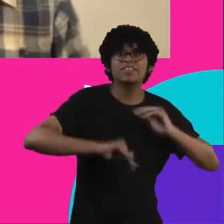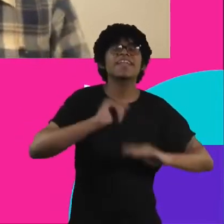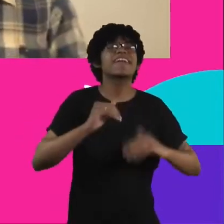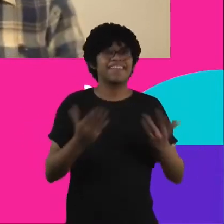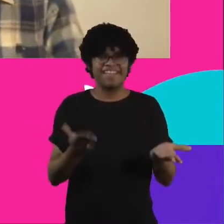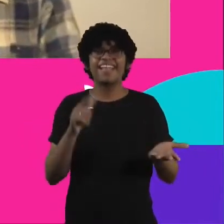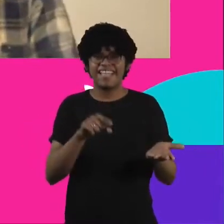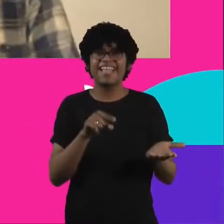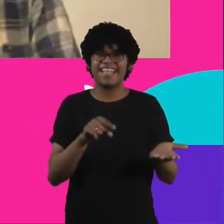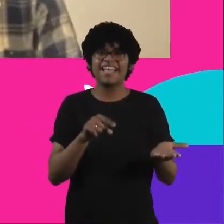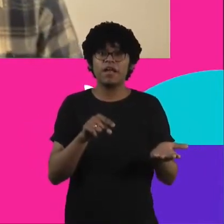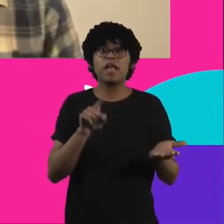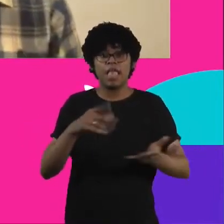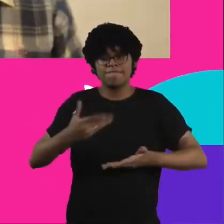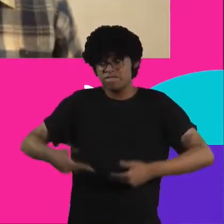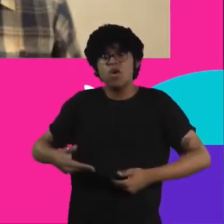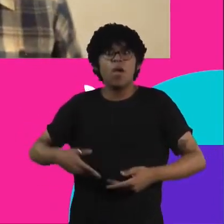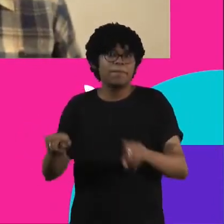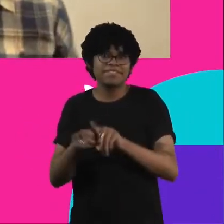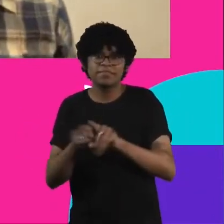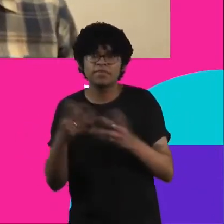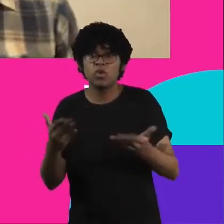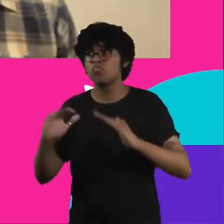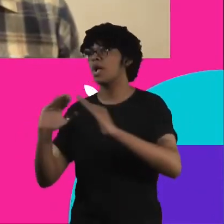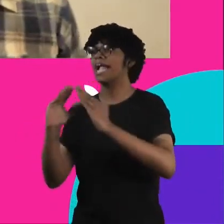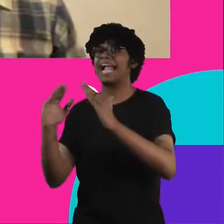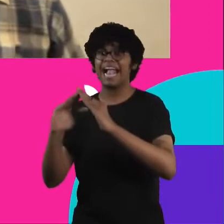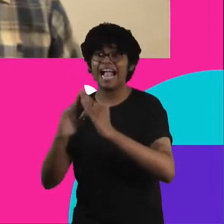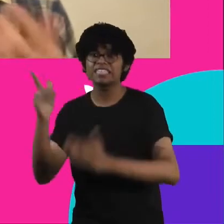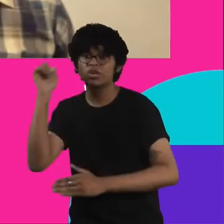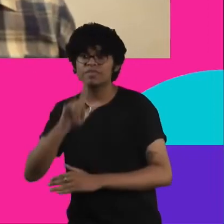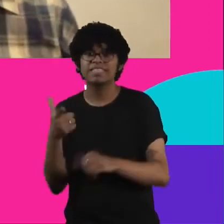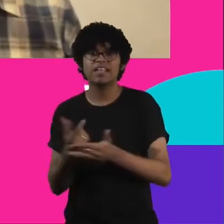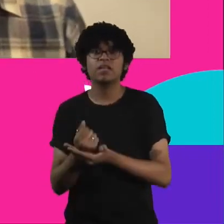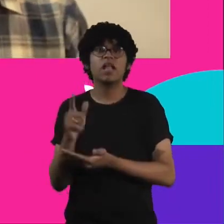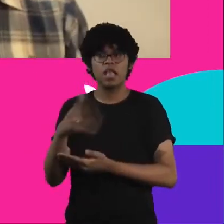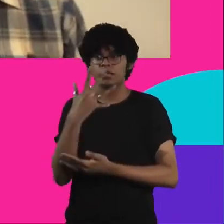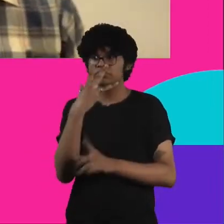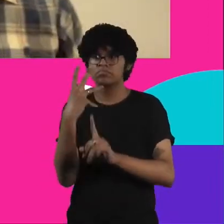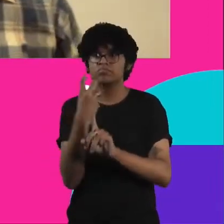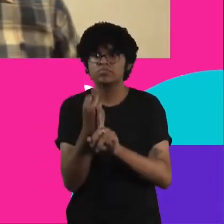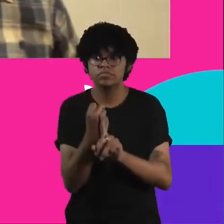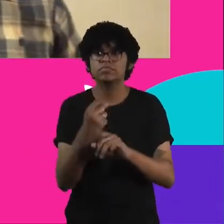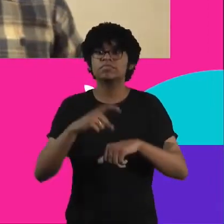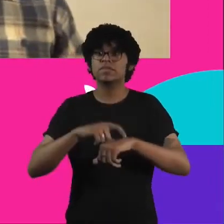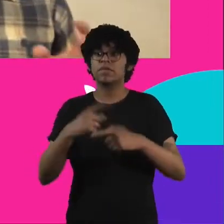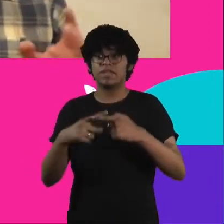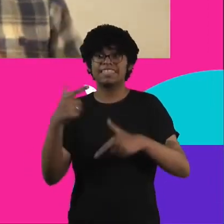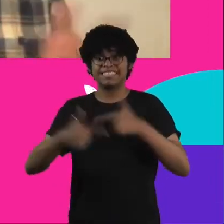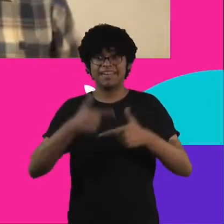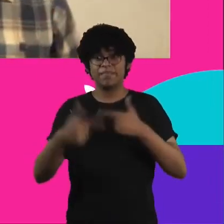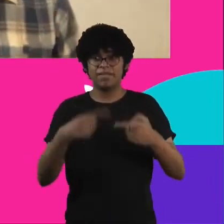de dados podemos criar para reduzir, por exemplo, a fome ou ajudar as pessoas a adquirirem moradia? Então, ficamos